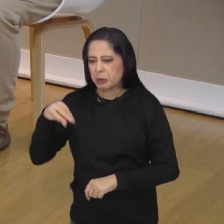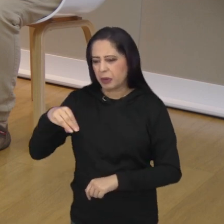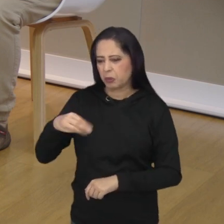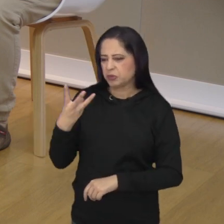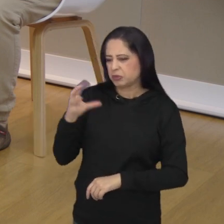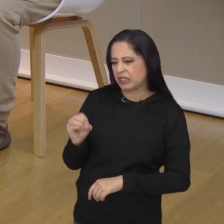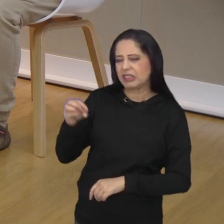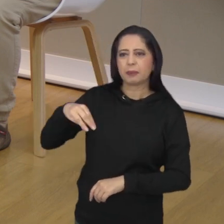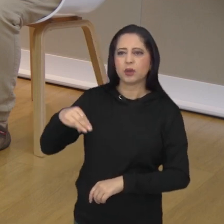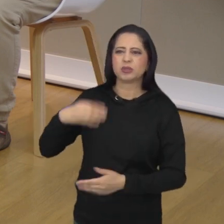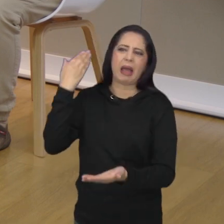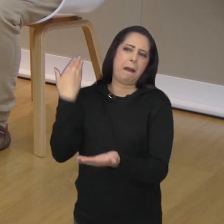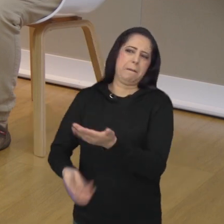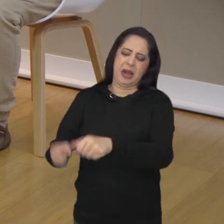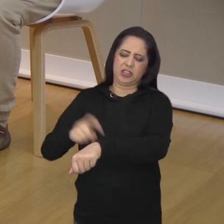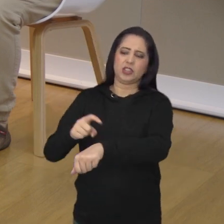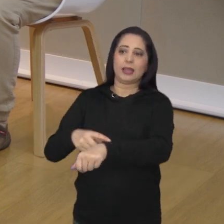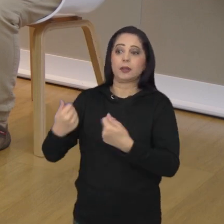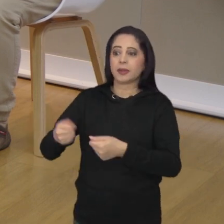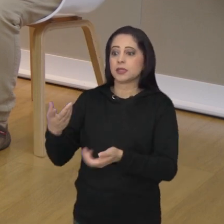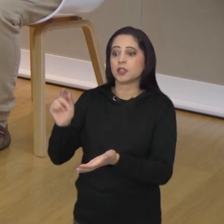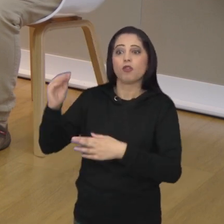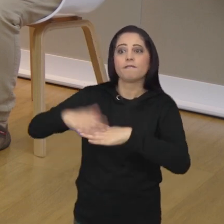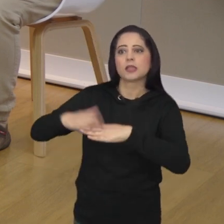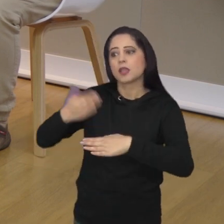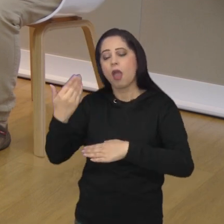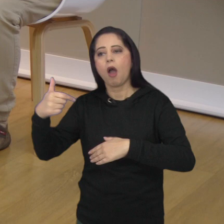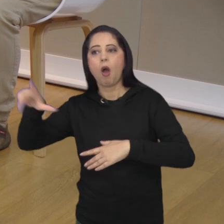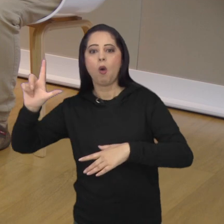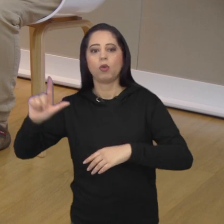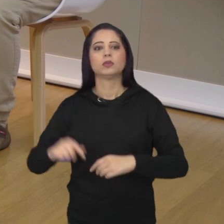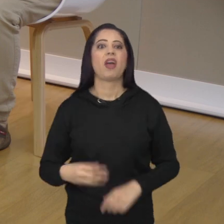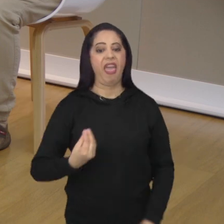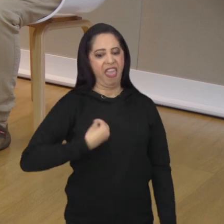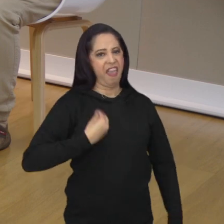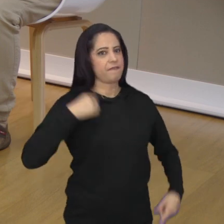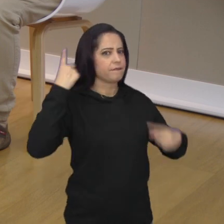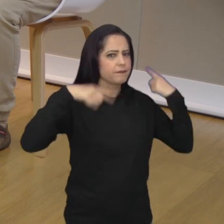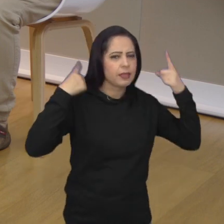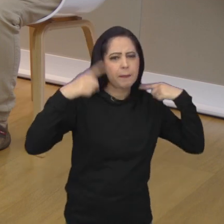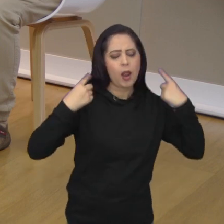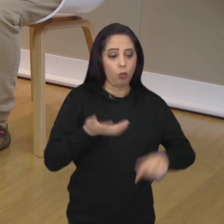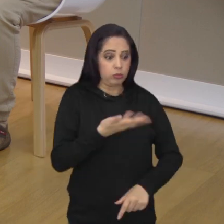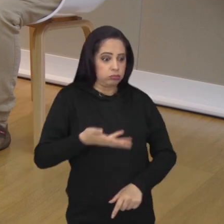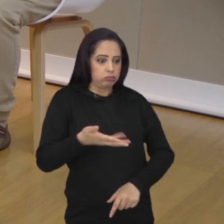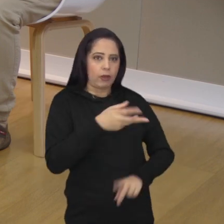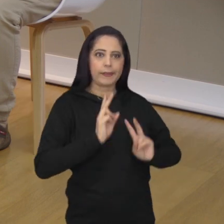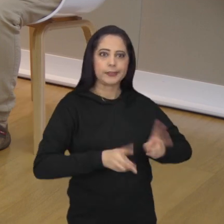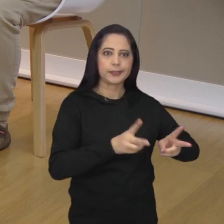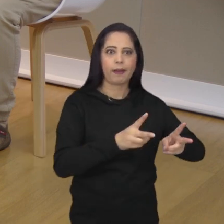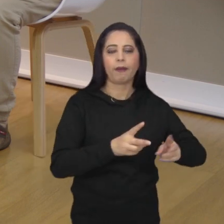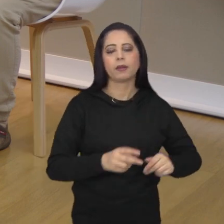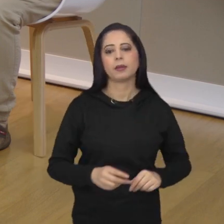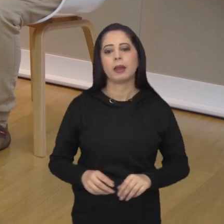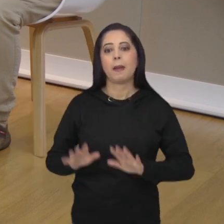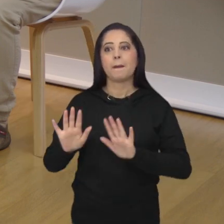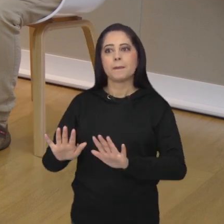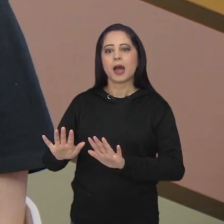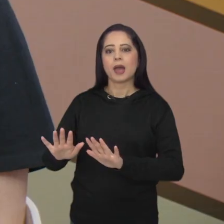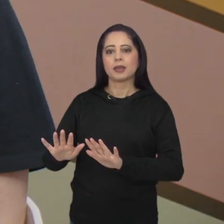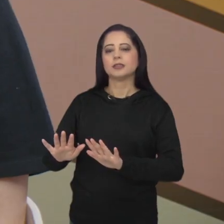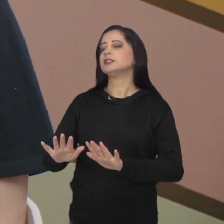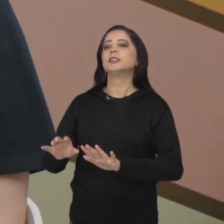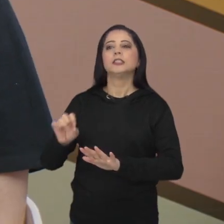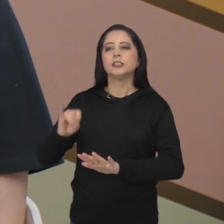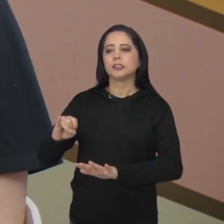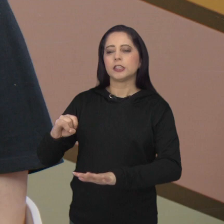30 minutos para meditar, eu vou perder tempo, eu já devia estar fazendo coisas, né? Essa vida louca, né? A gente corre o tempo todo. É verdade. E